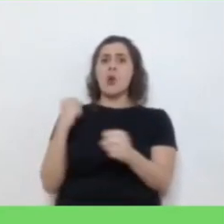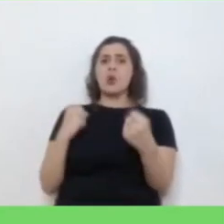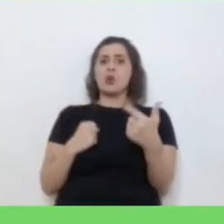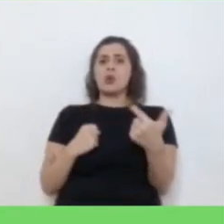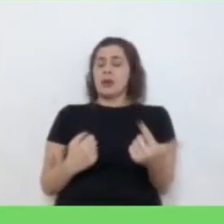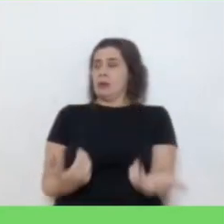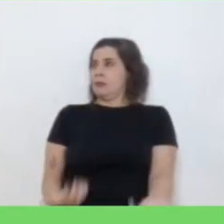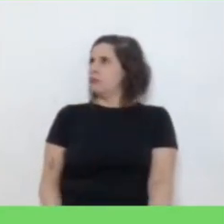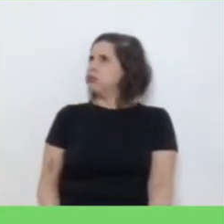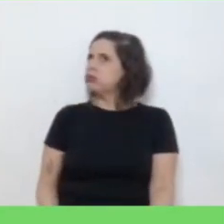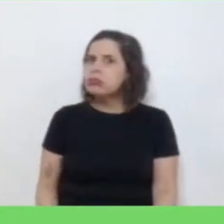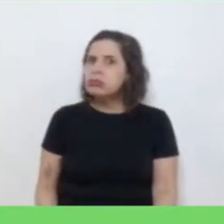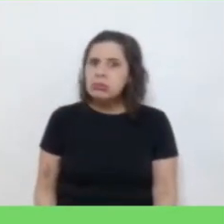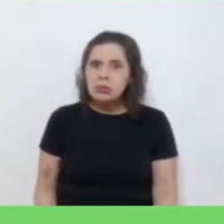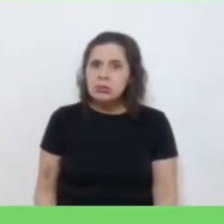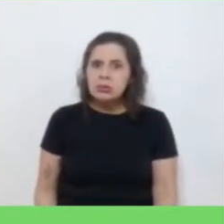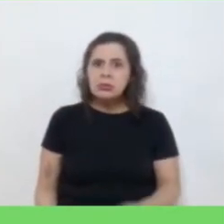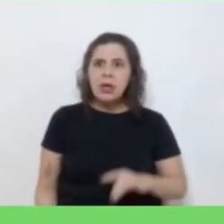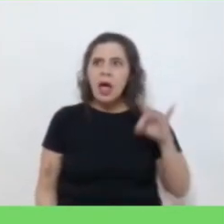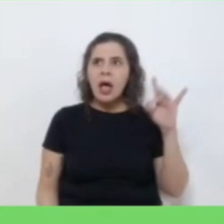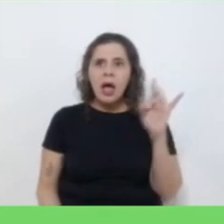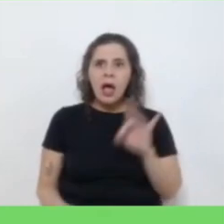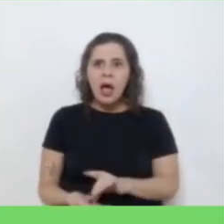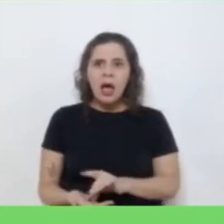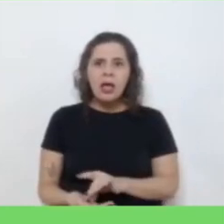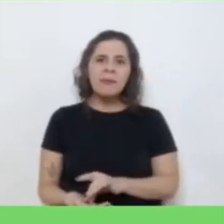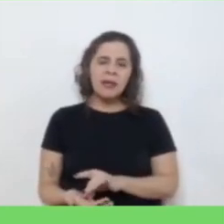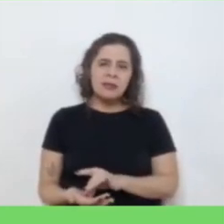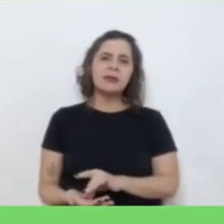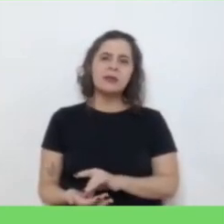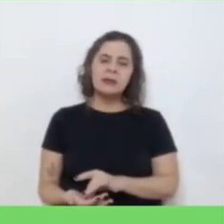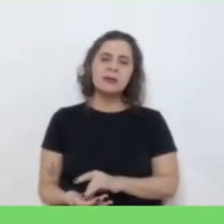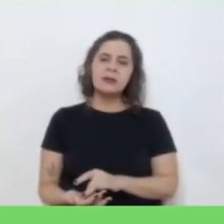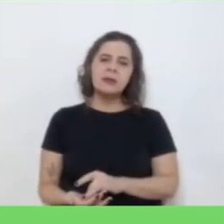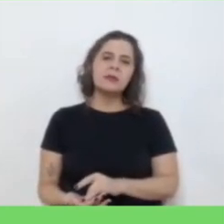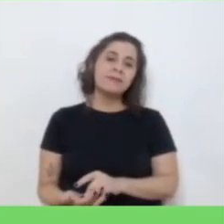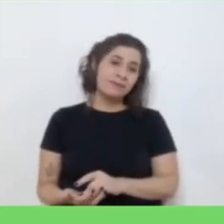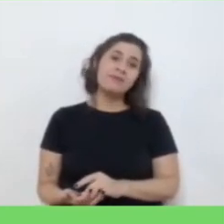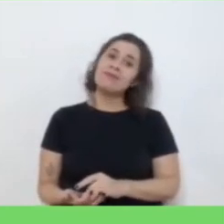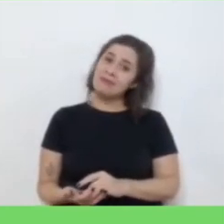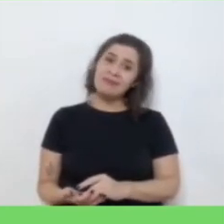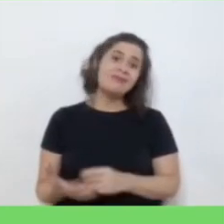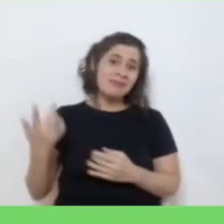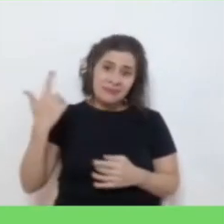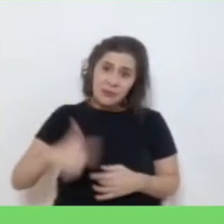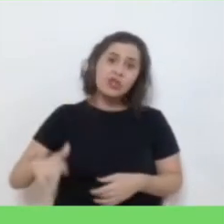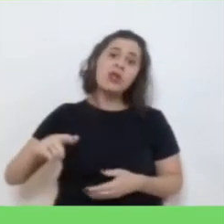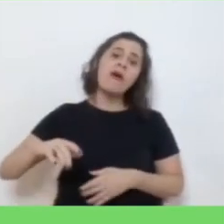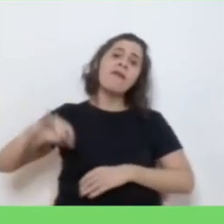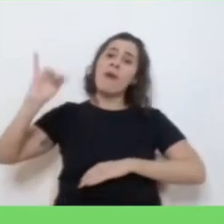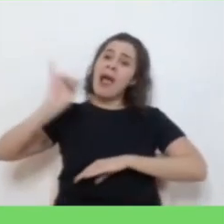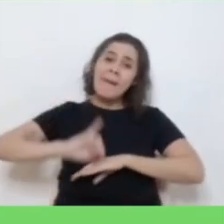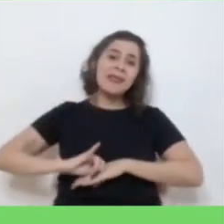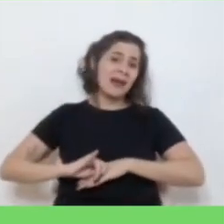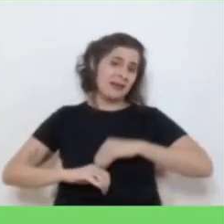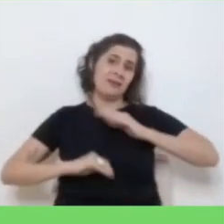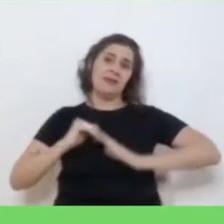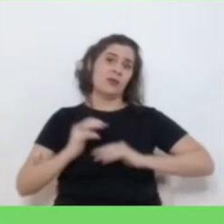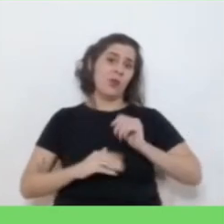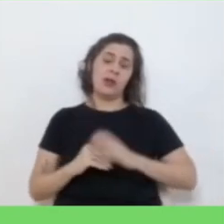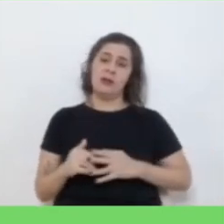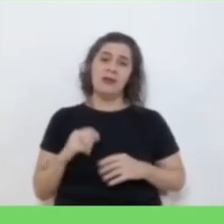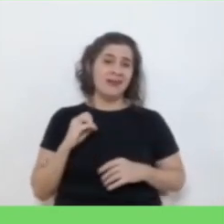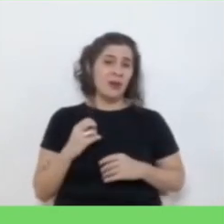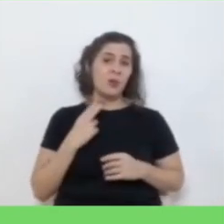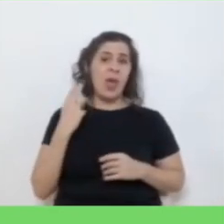Isso é uma realidade que pode estar ali na esquina, a gente não sabe, né? De novo, é o capitalismo atuando, né, gente? A gente não tem o que fazer. Se a gente não